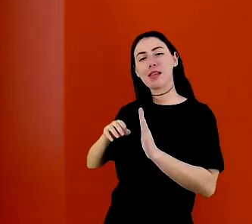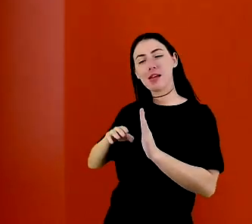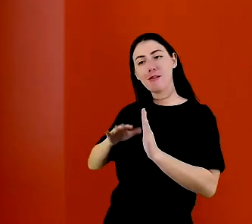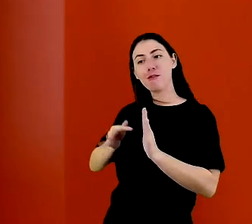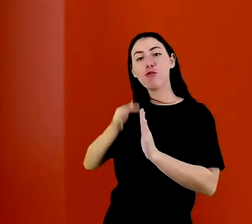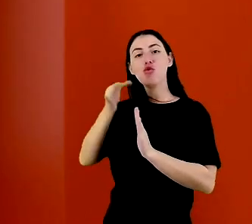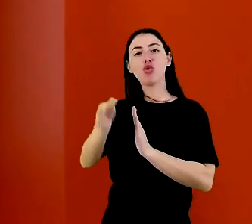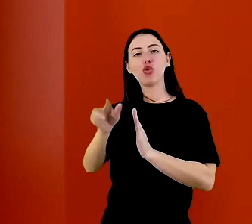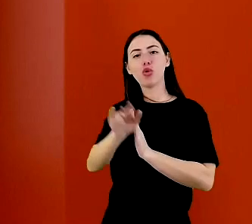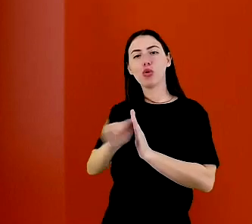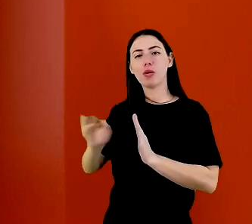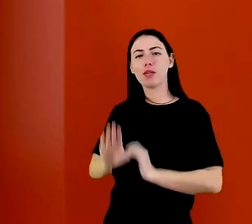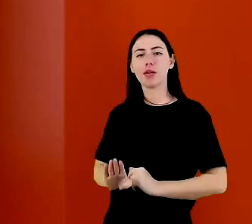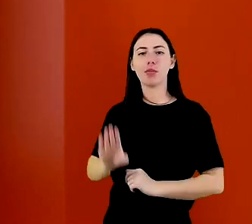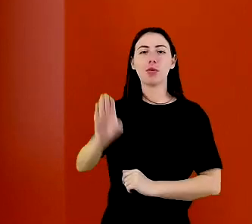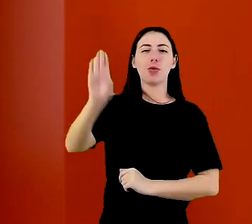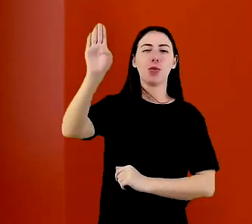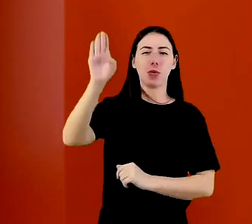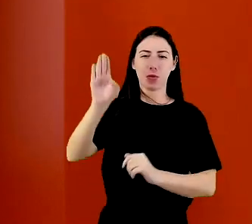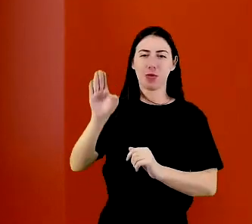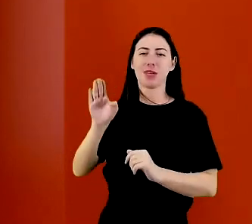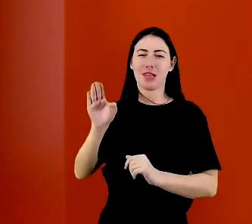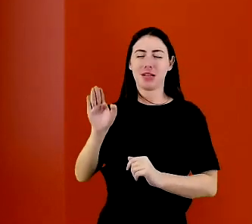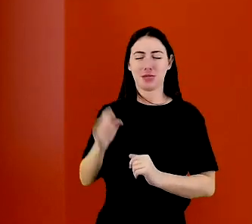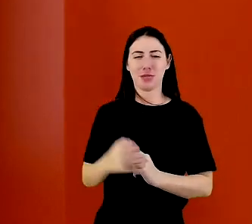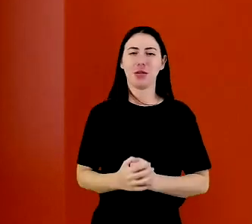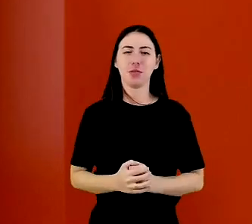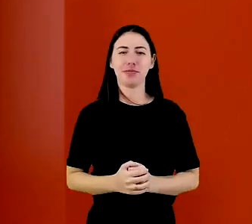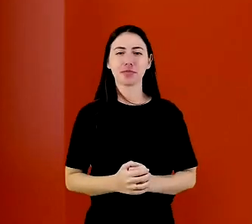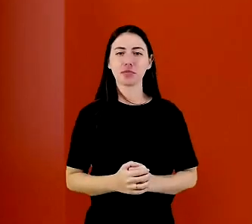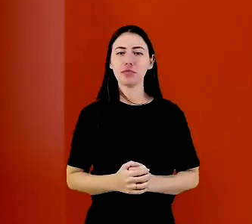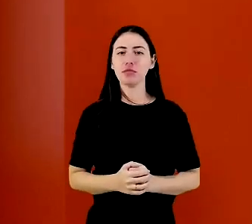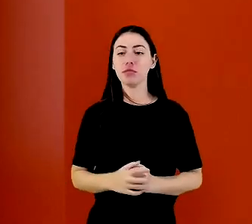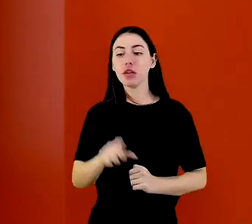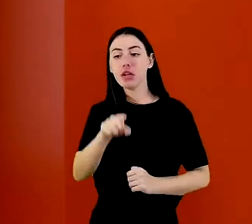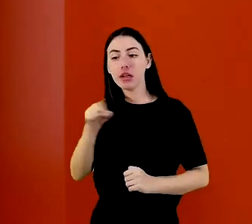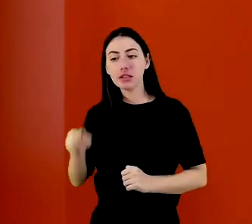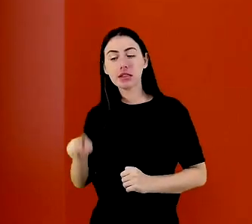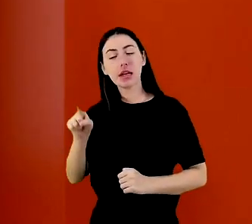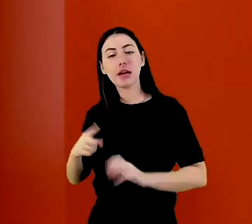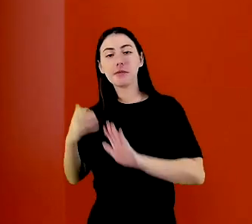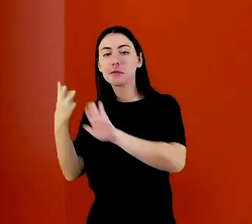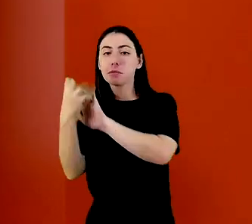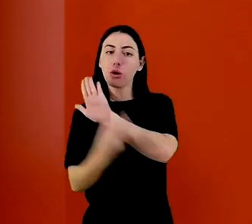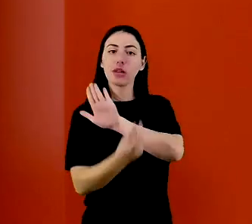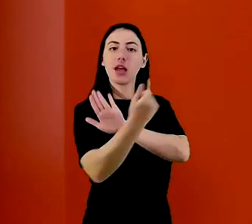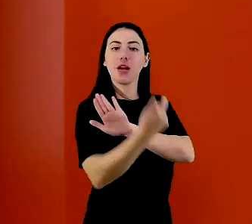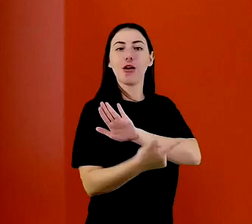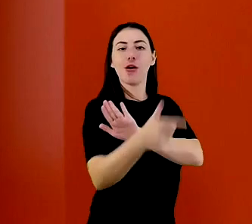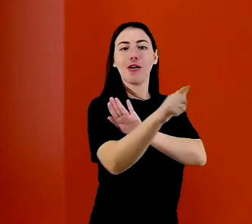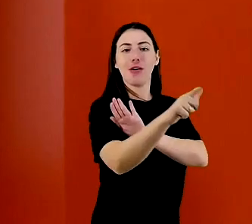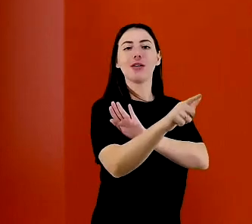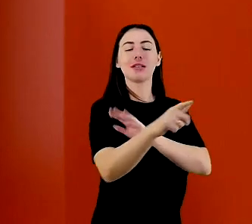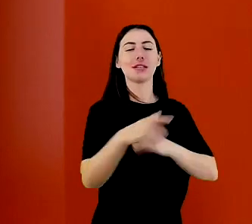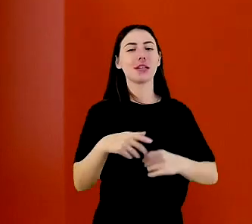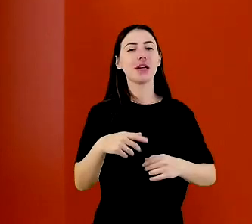outros, em outras atividades, a gente pode até fazer uma cópia, porque, às vezes, dentro de casa, a solução pode estar ali dentro de casa